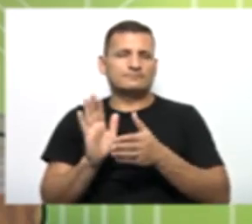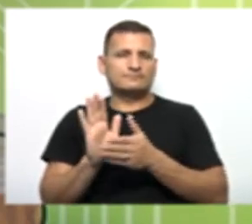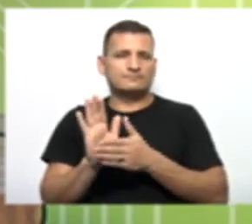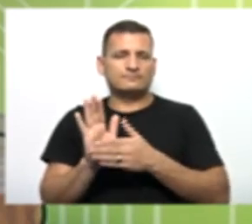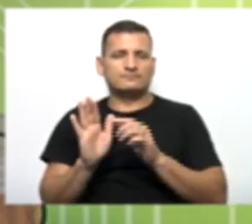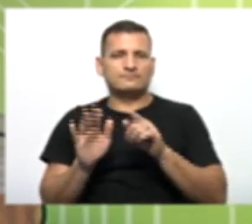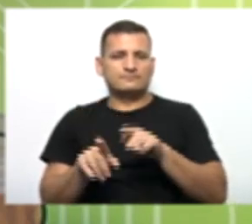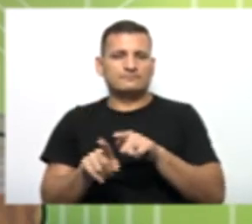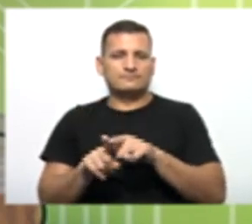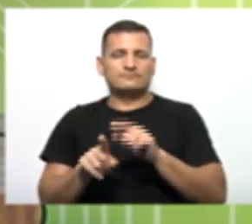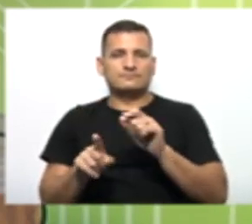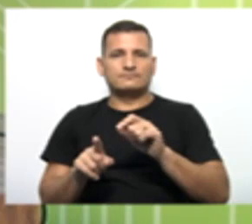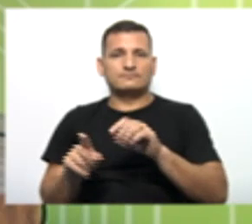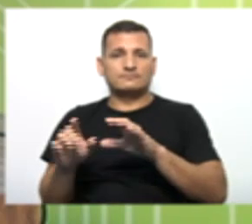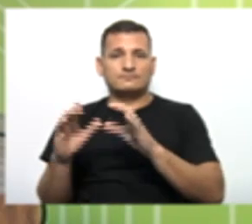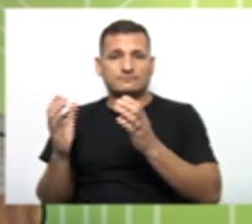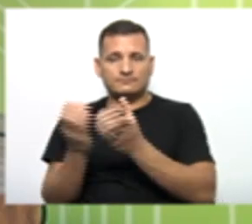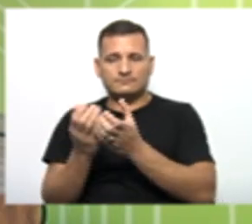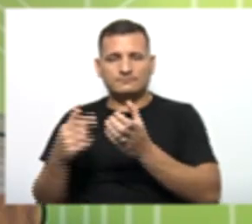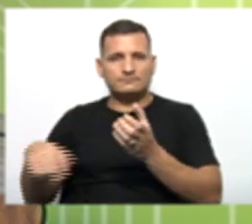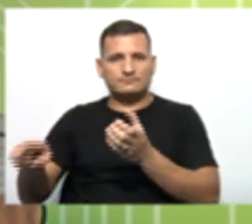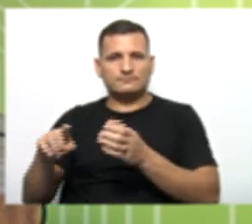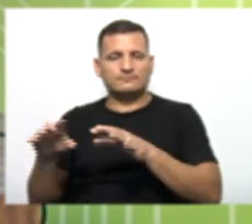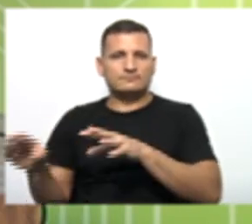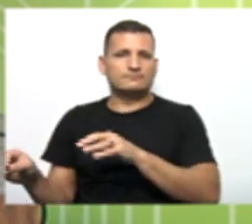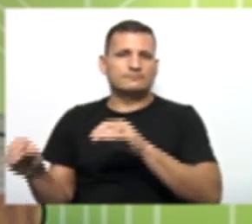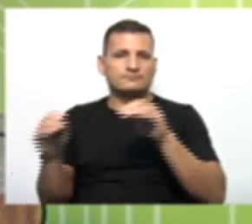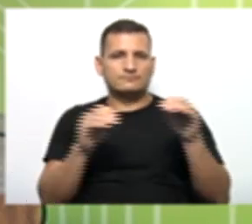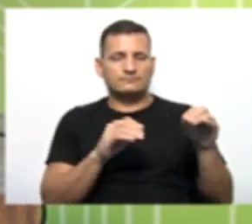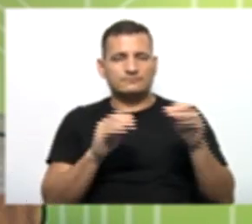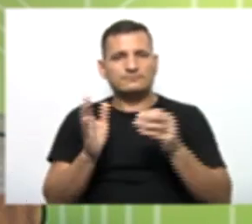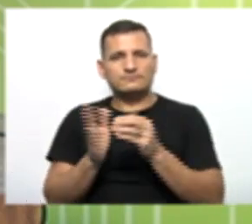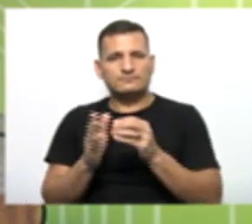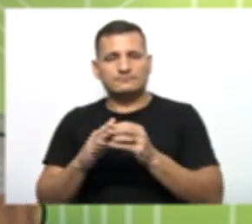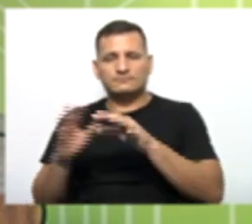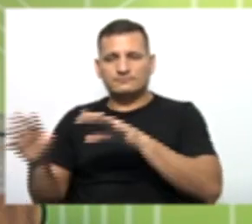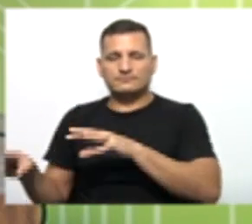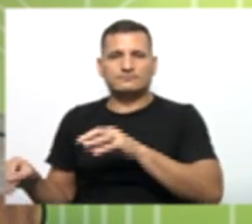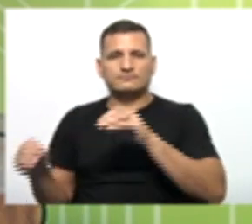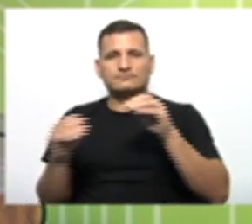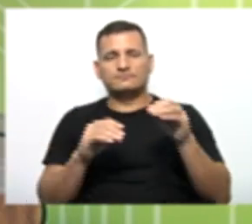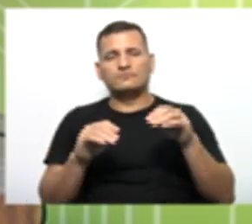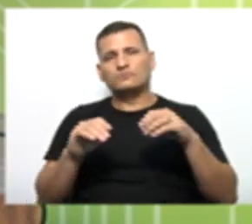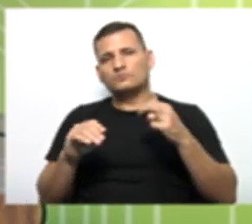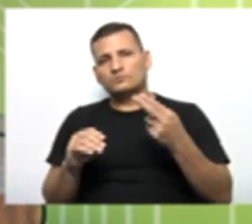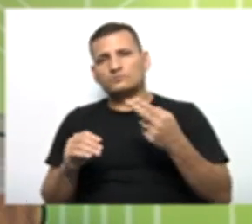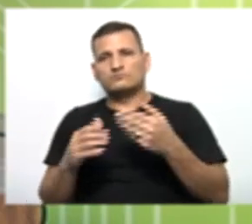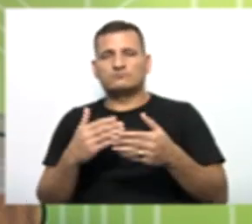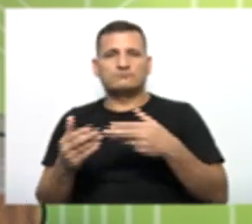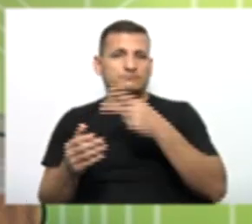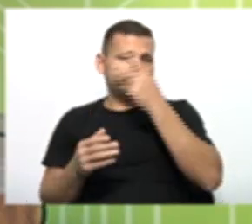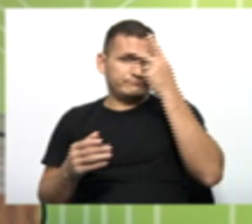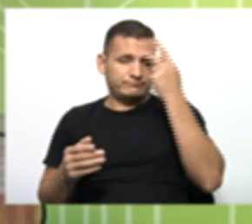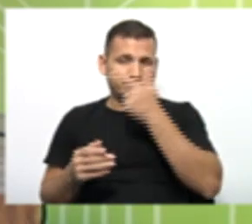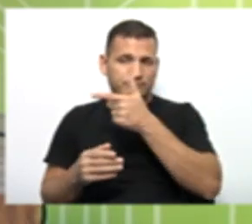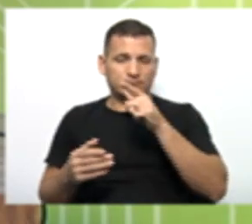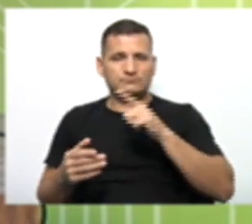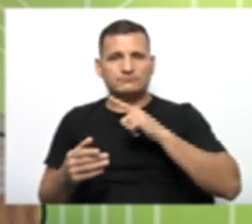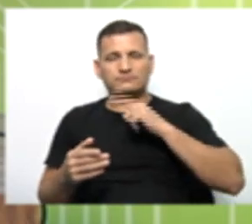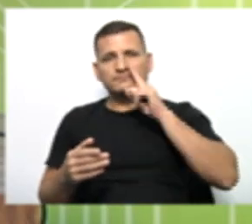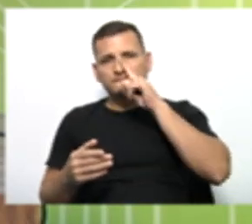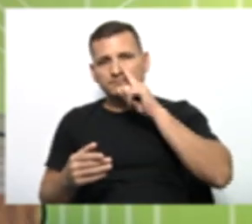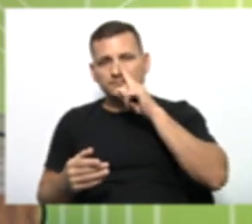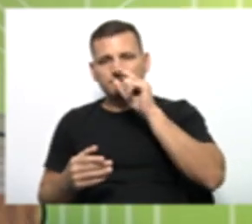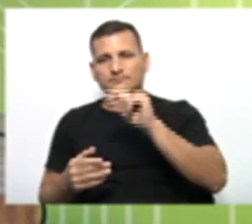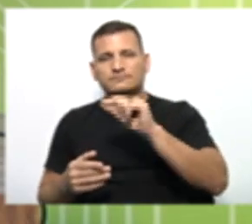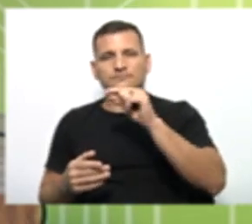essas populações ribeirinhas, essas populações indígenas ou qualquer outras pessoas que estivessem sujeitas a alagamento para outros